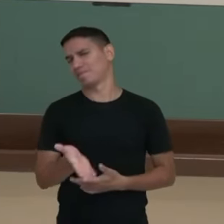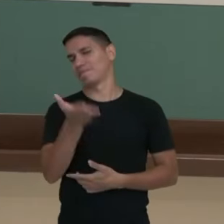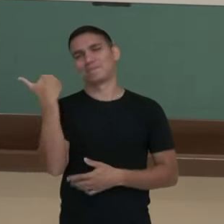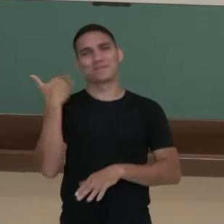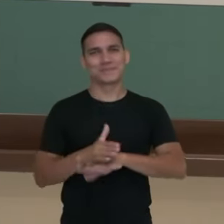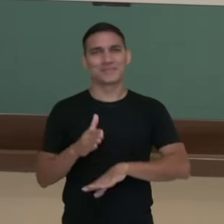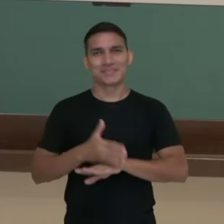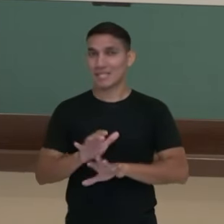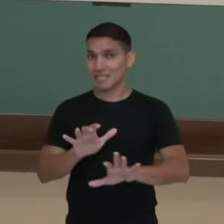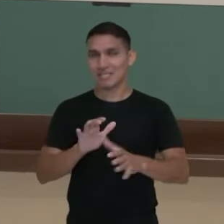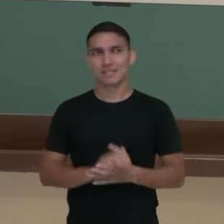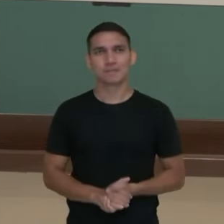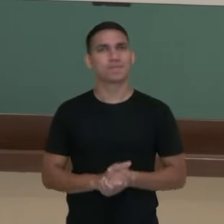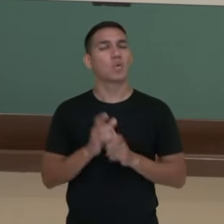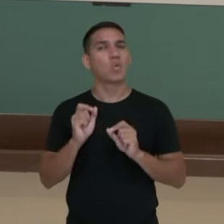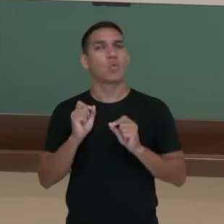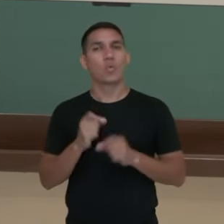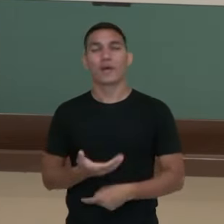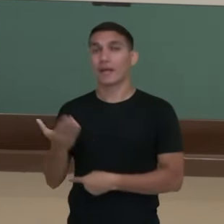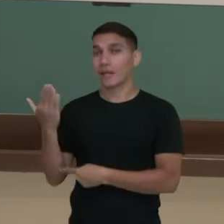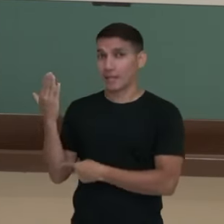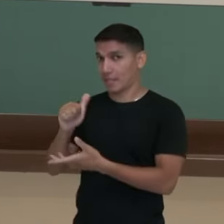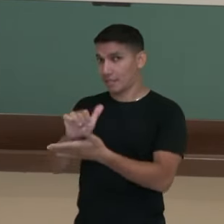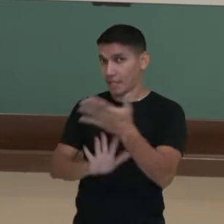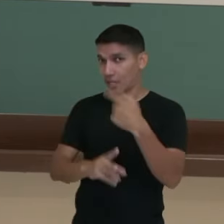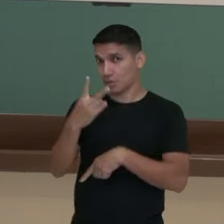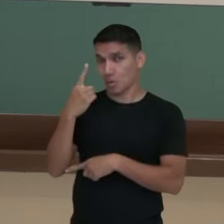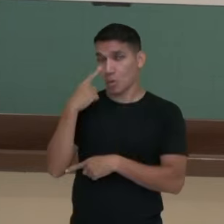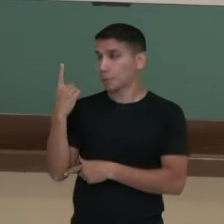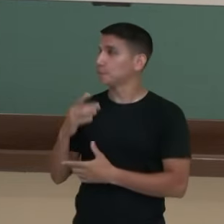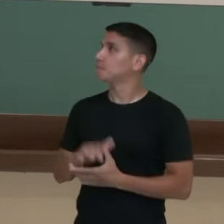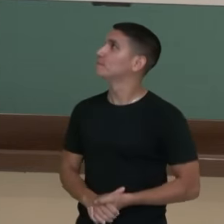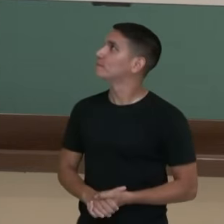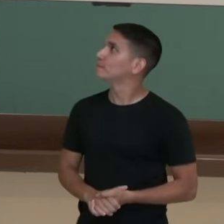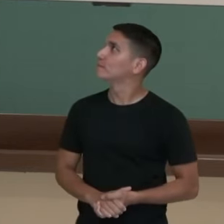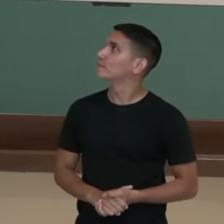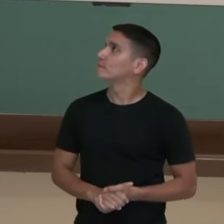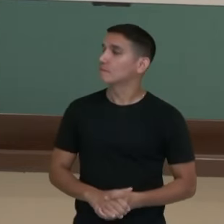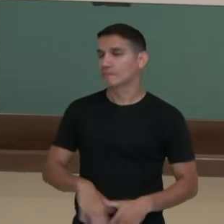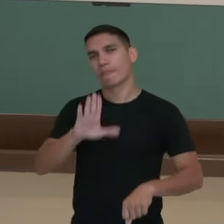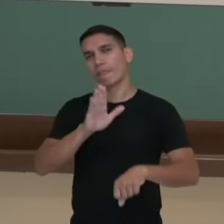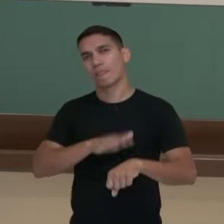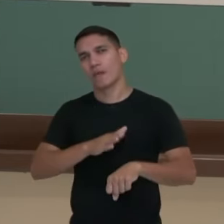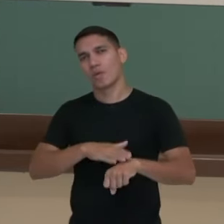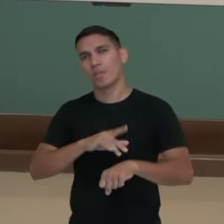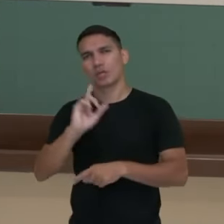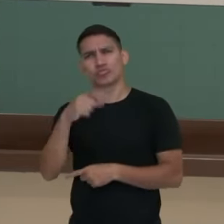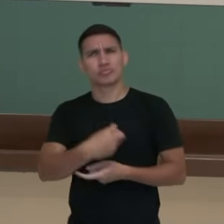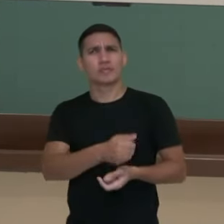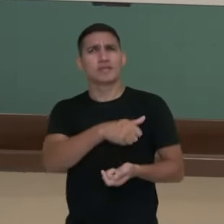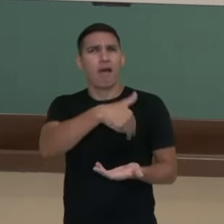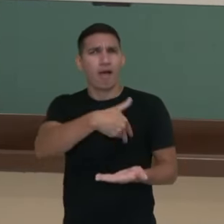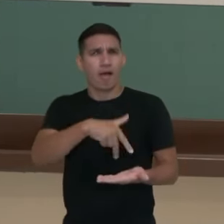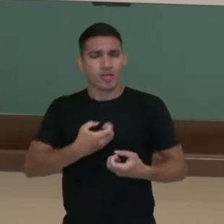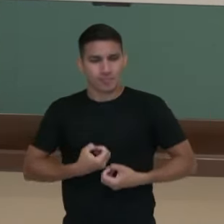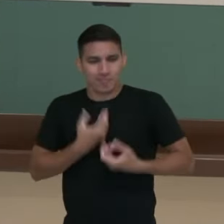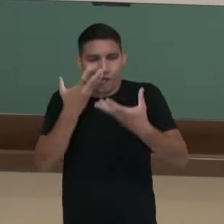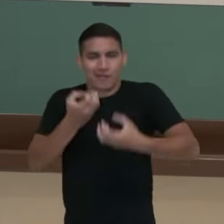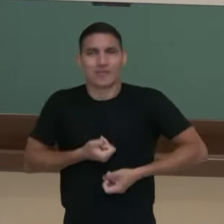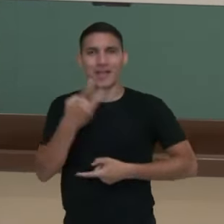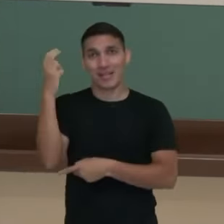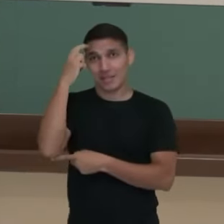pouquinho isso? Olha só. Segunda atividade nossa. Quando dançamos, expressamos nossa cultura, melhoramos a condição